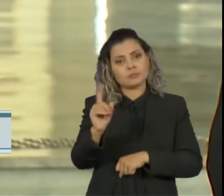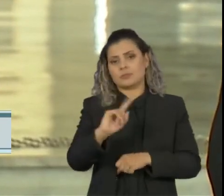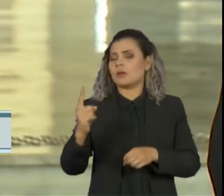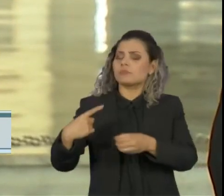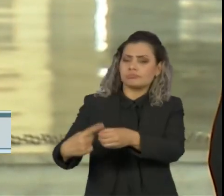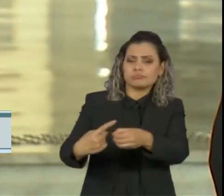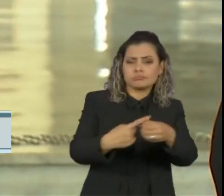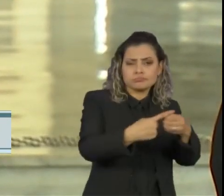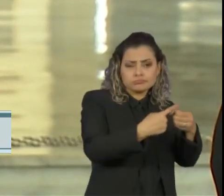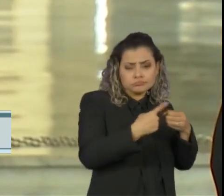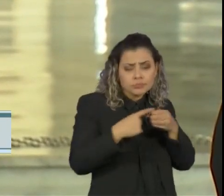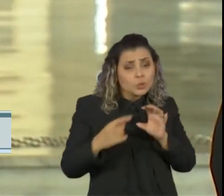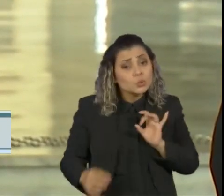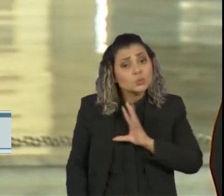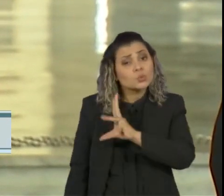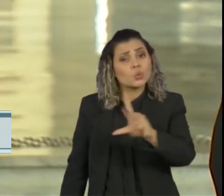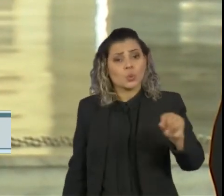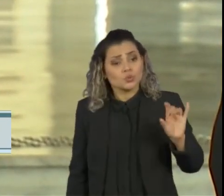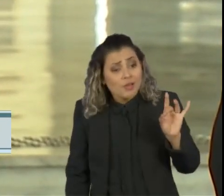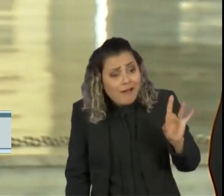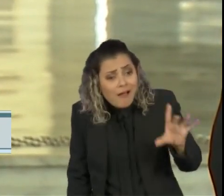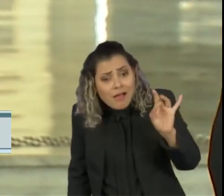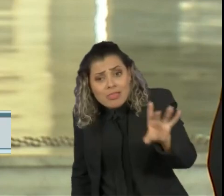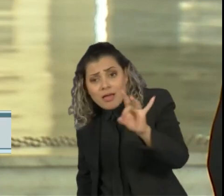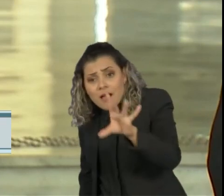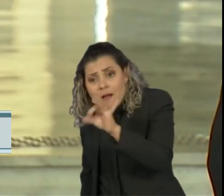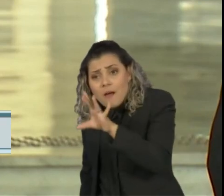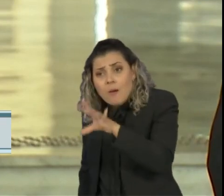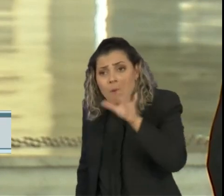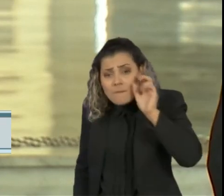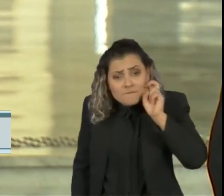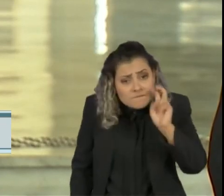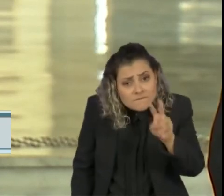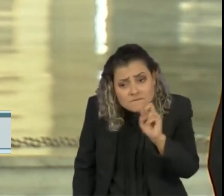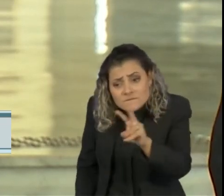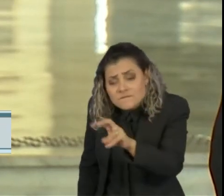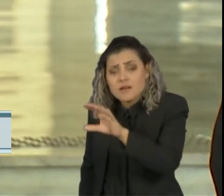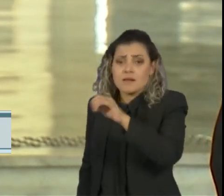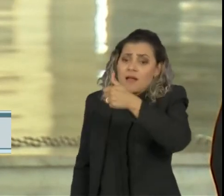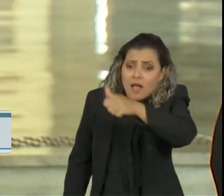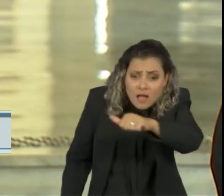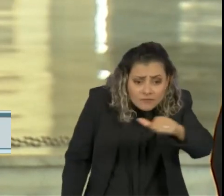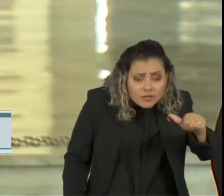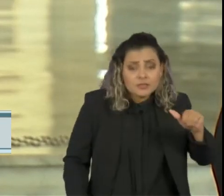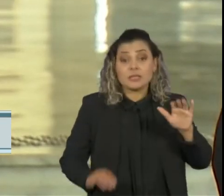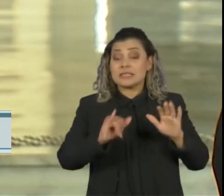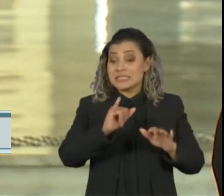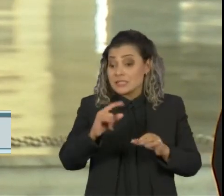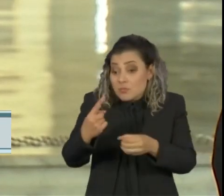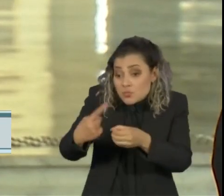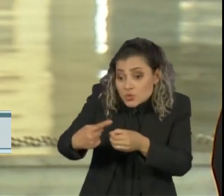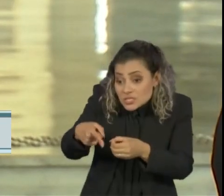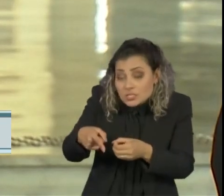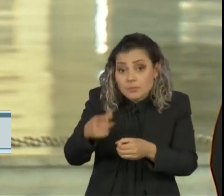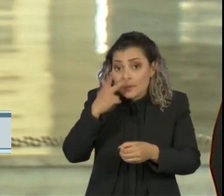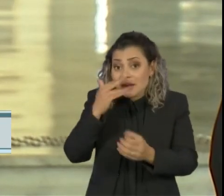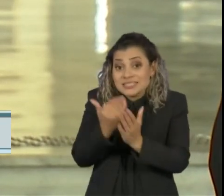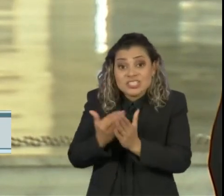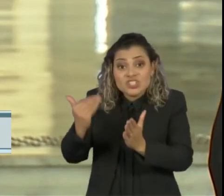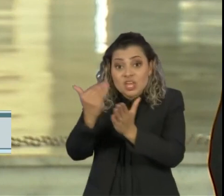municípios isoladamente. E quando o município começa a ter um número de leitos exagerado,